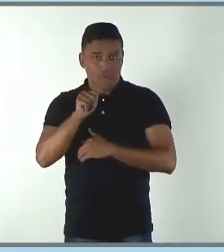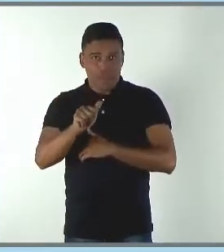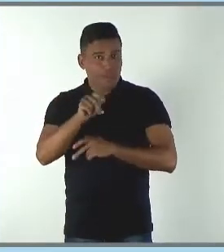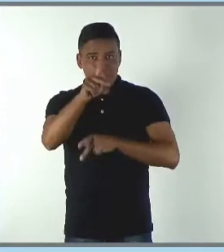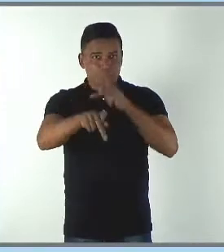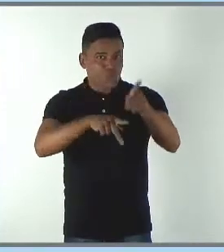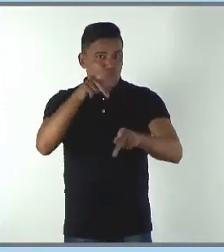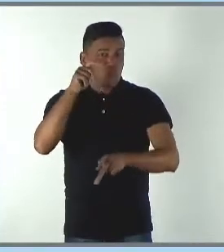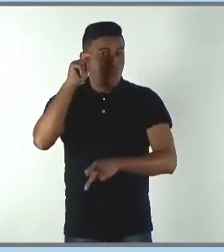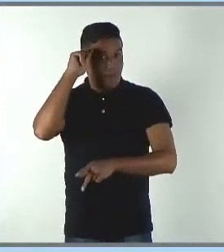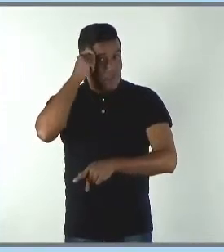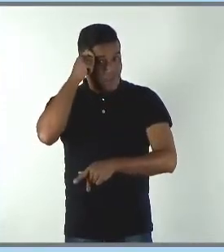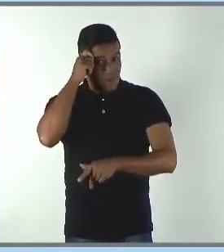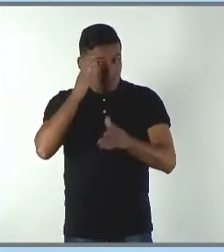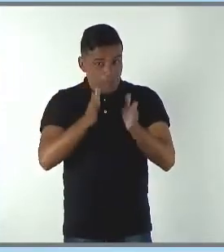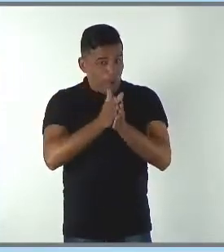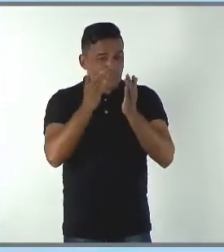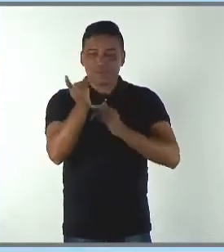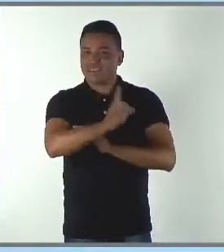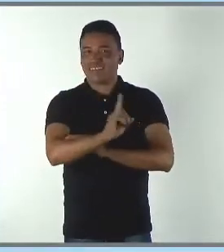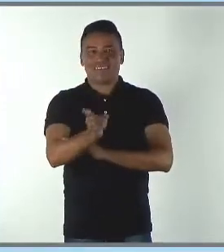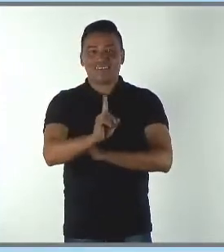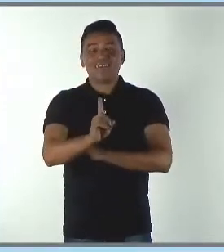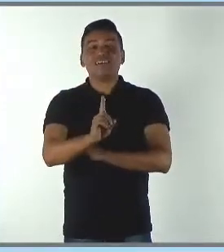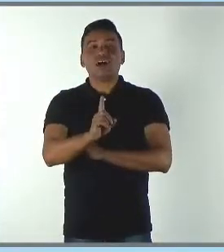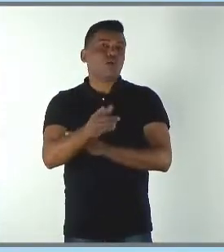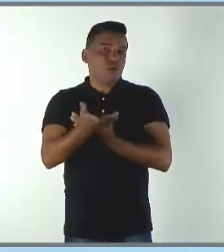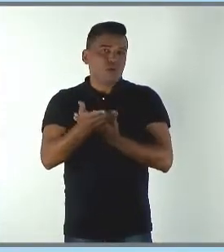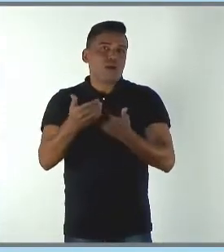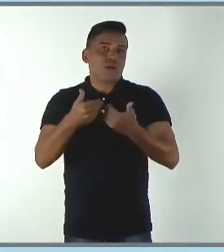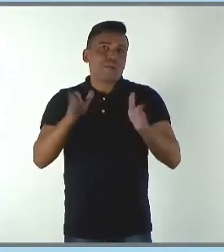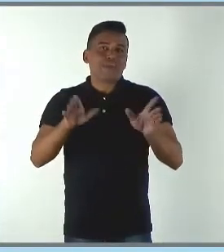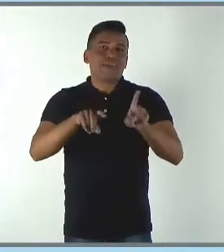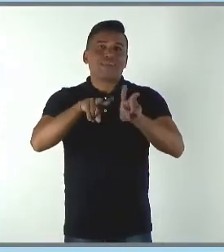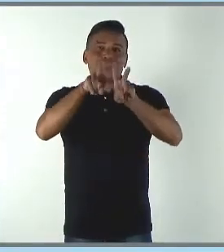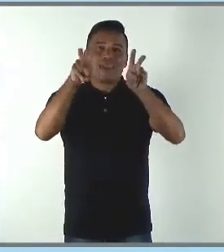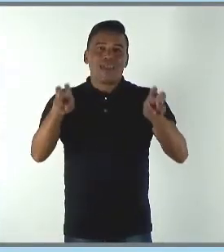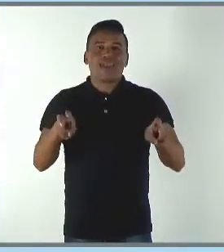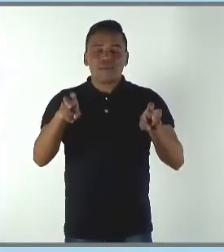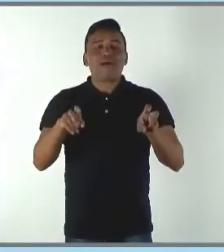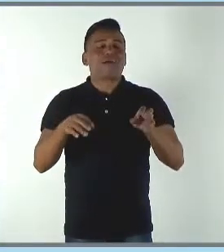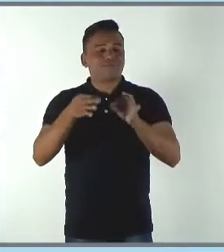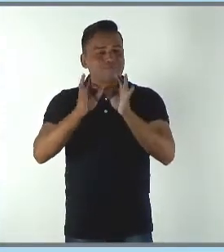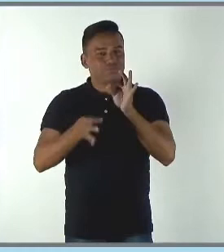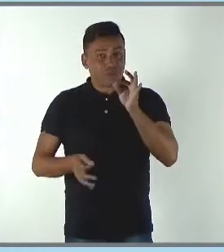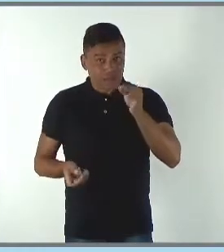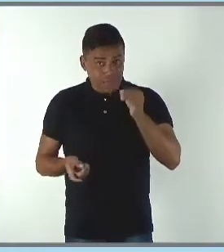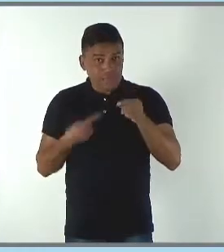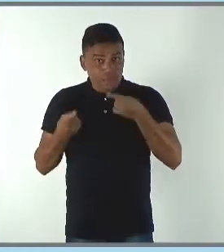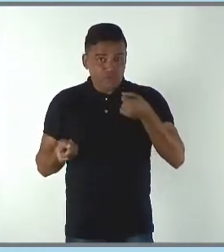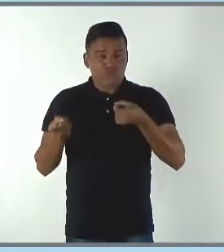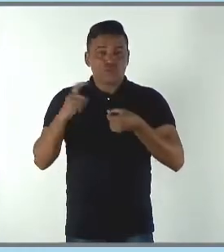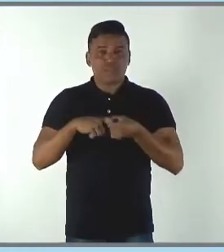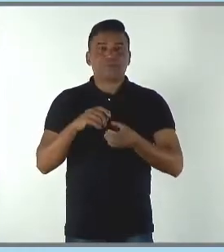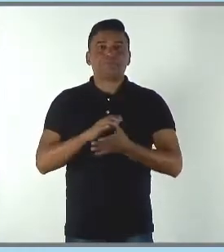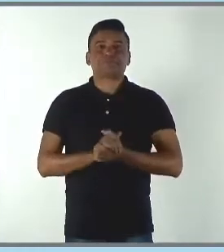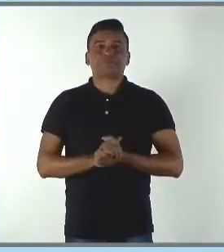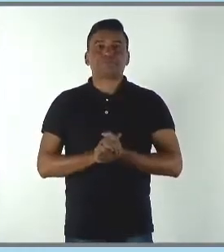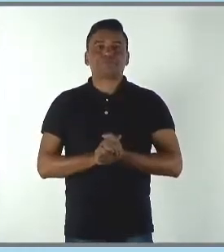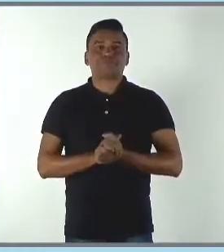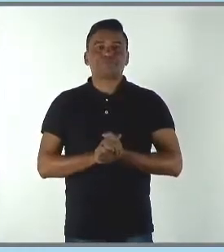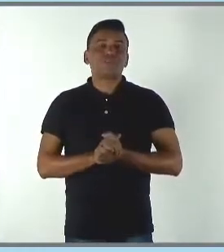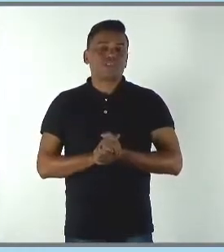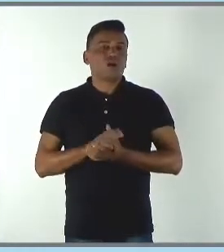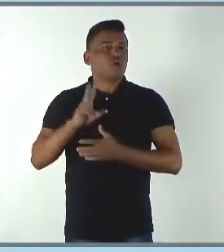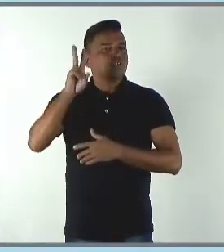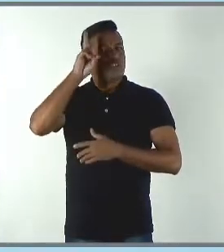pobres? Tá? Então, eu deixo esse ponto aqui em aberto, vou voltar a ele mais adiante. Pois bem, há uma historiografia,